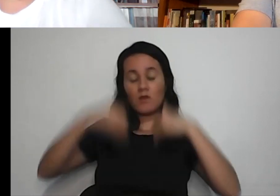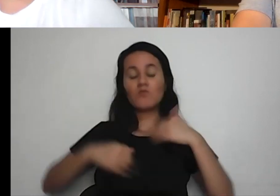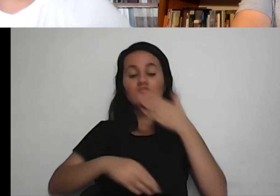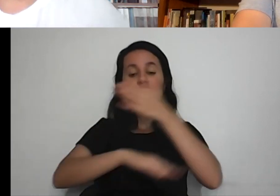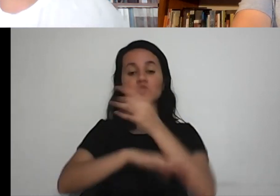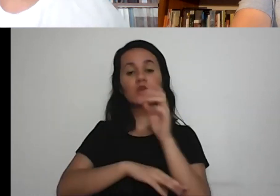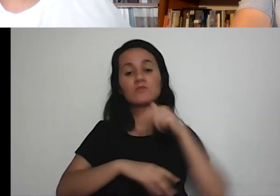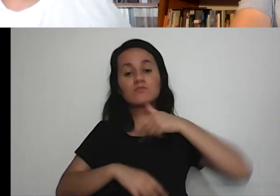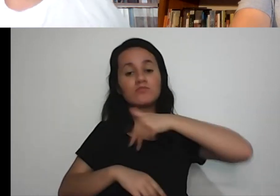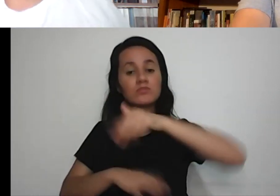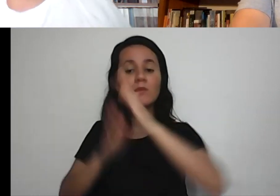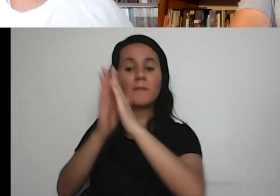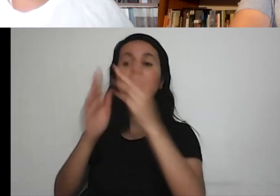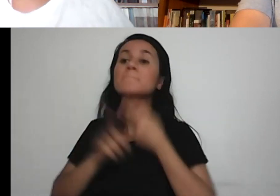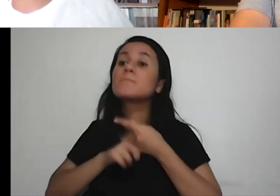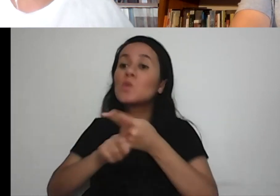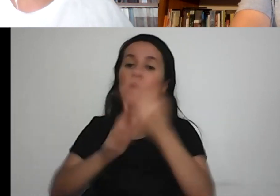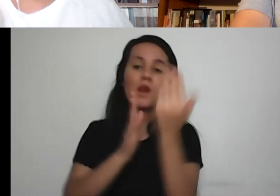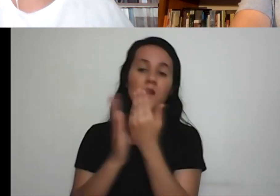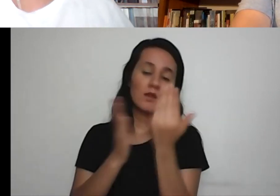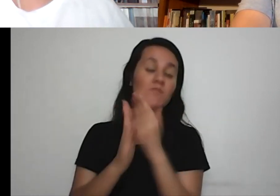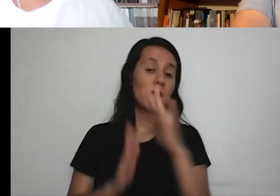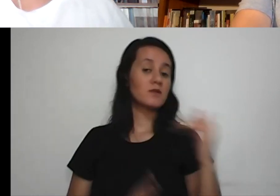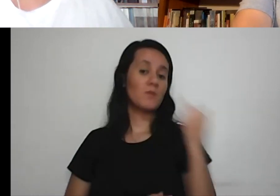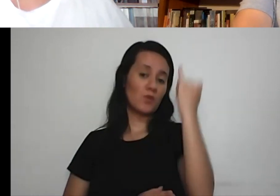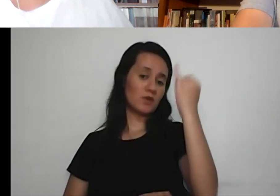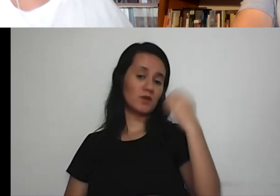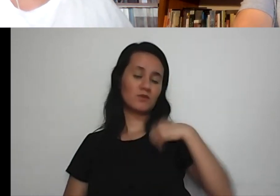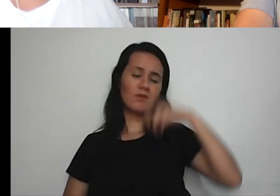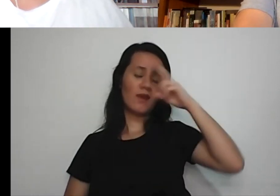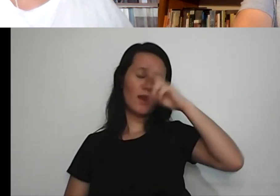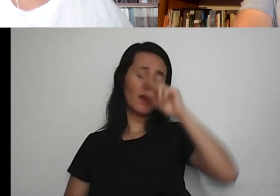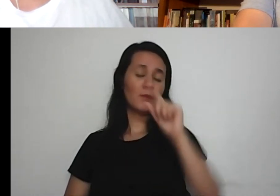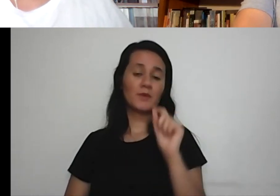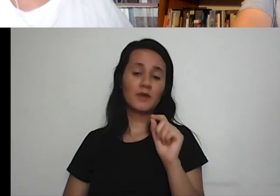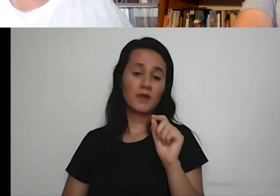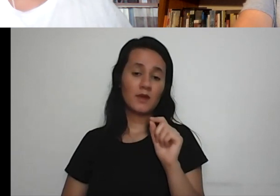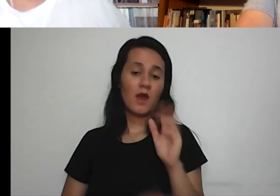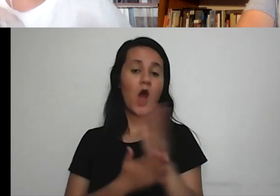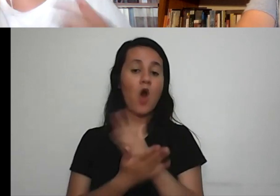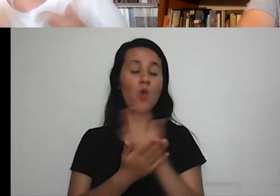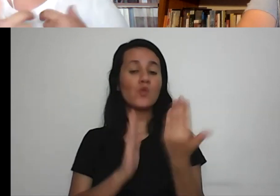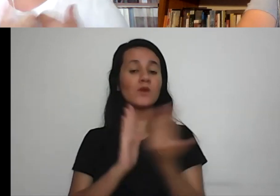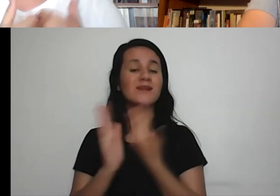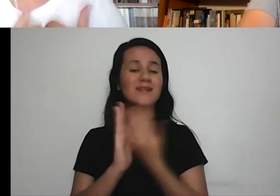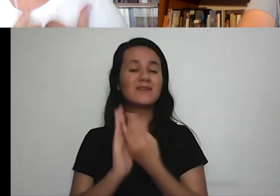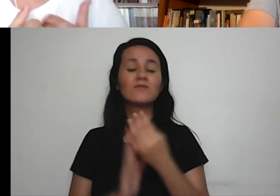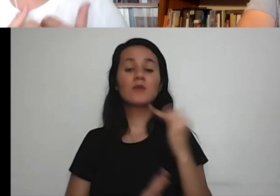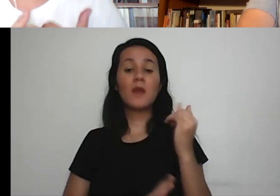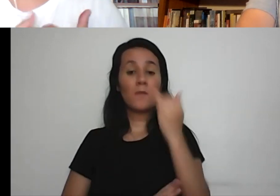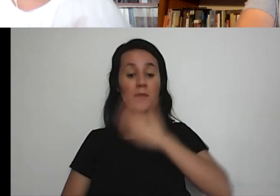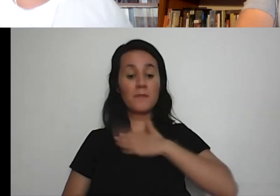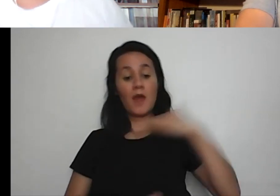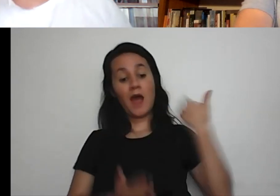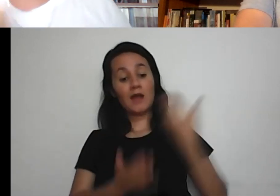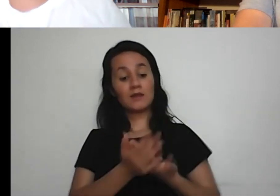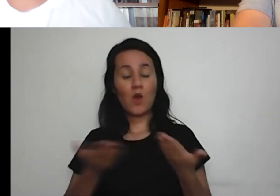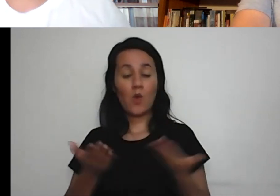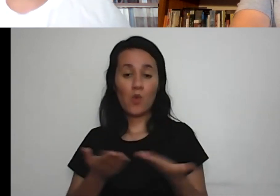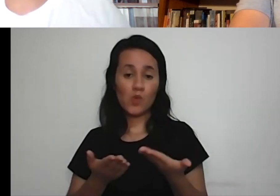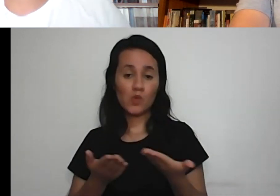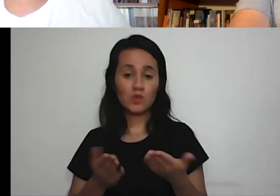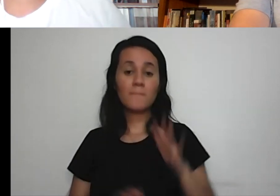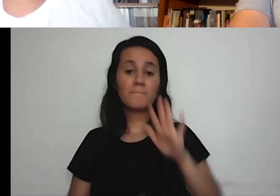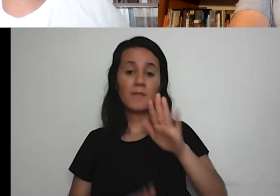atrás dos livros, né? Mas foi importantíssimo. Eu lembro de alguns livros que são muito importantes para mim até hoje e que tinham